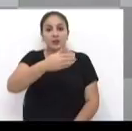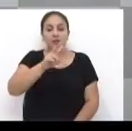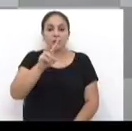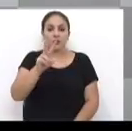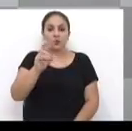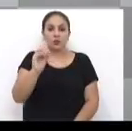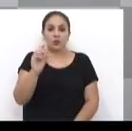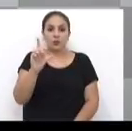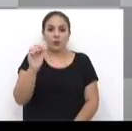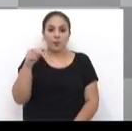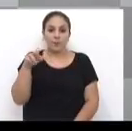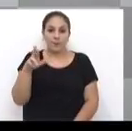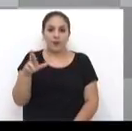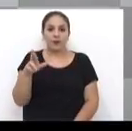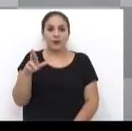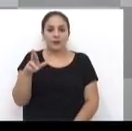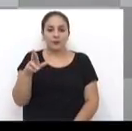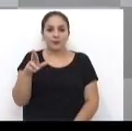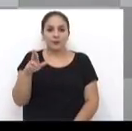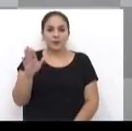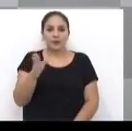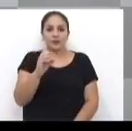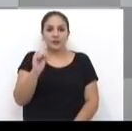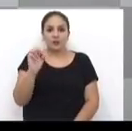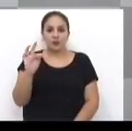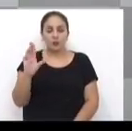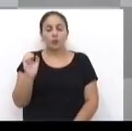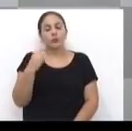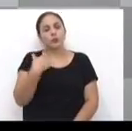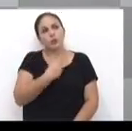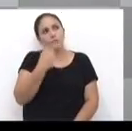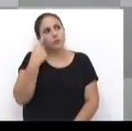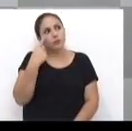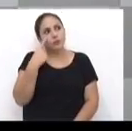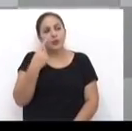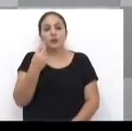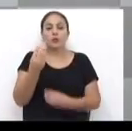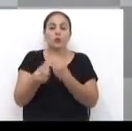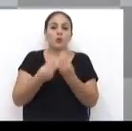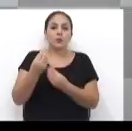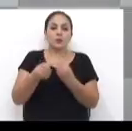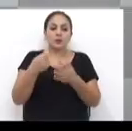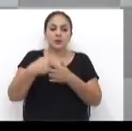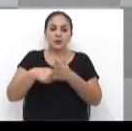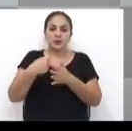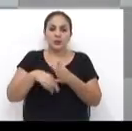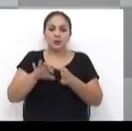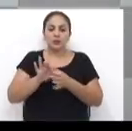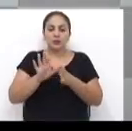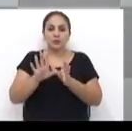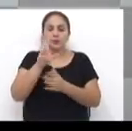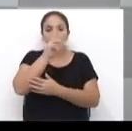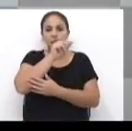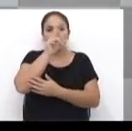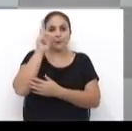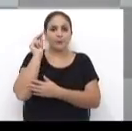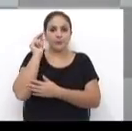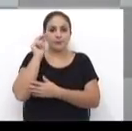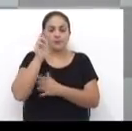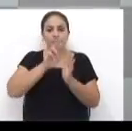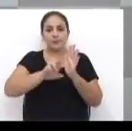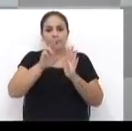essas associações. É isso que nós estamos tentando colocar à disposição do Poder Executivo, como representantes das associações, das entidades da